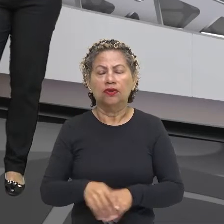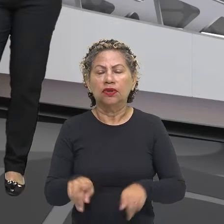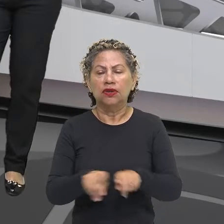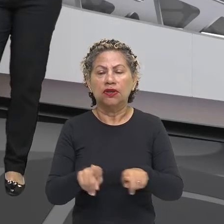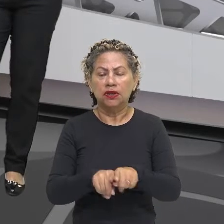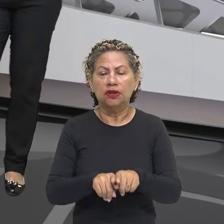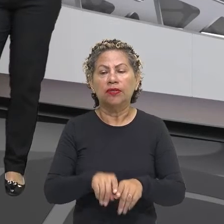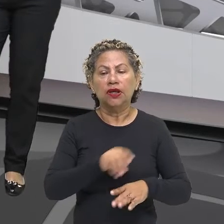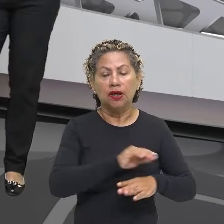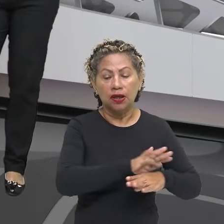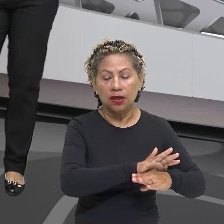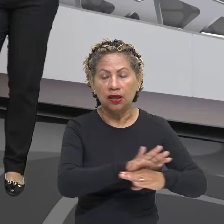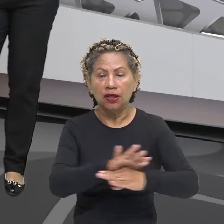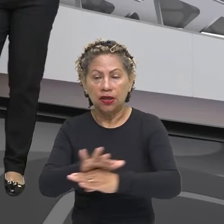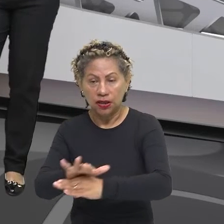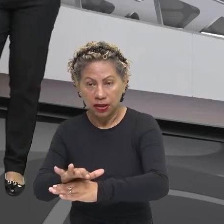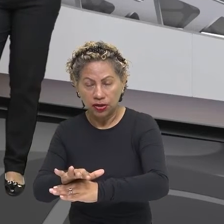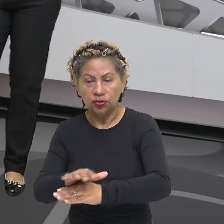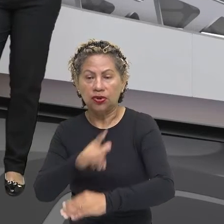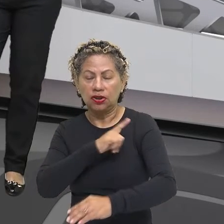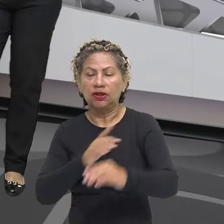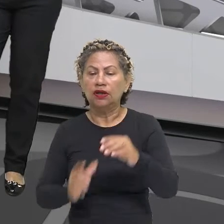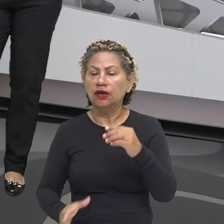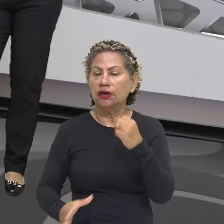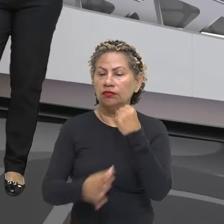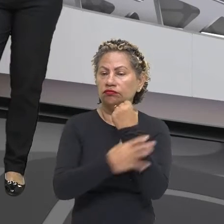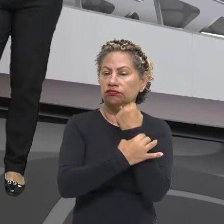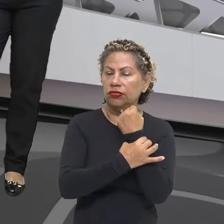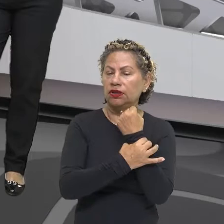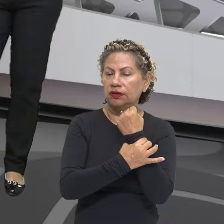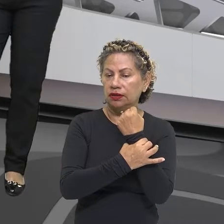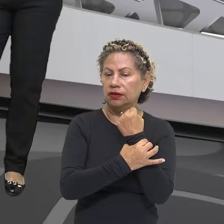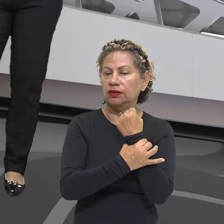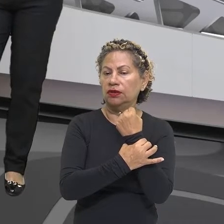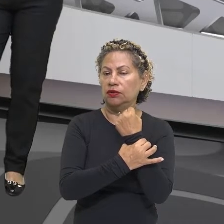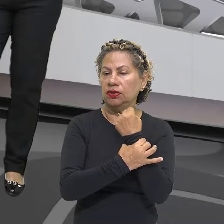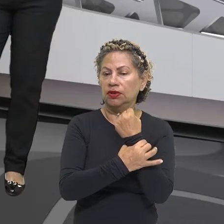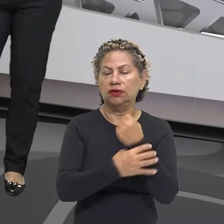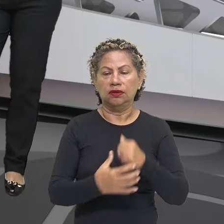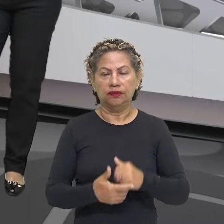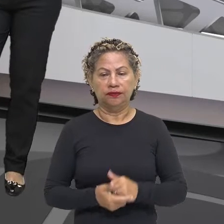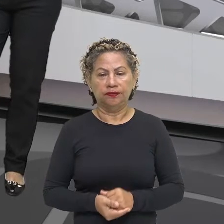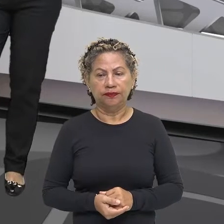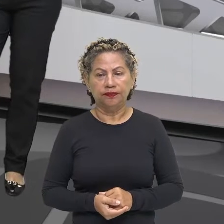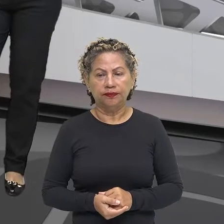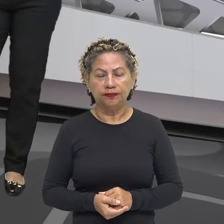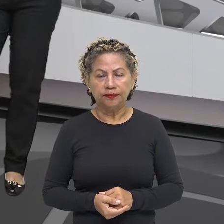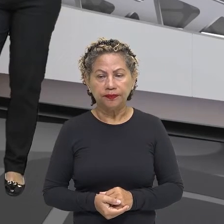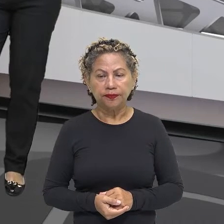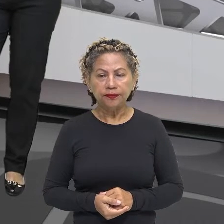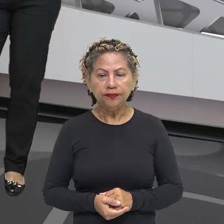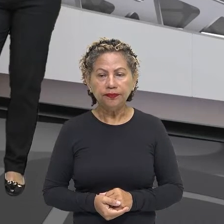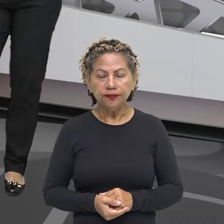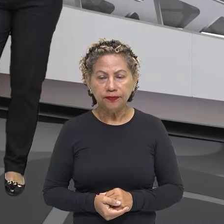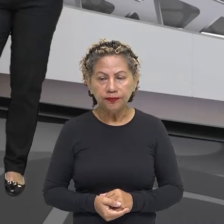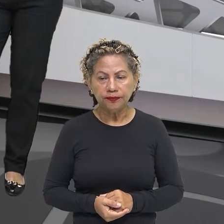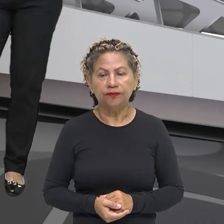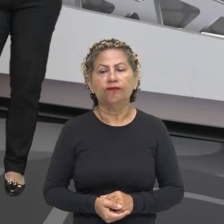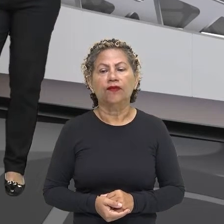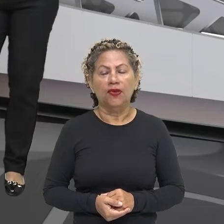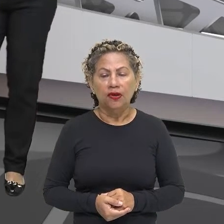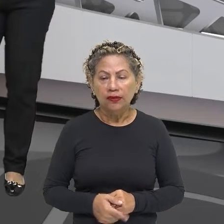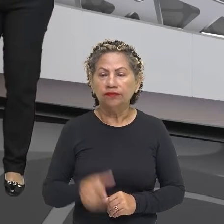vejam e nem saibam que é aquele usuário que está, por exemplo, Banco Bradesco, ok? Ele